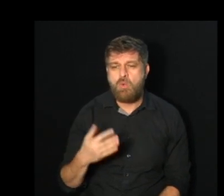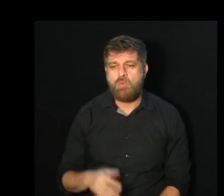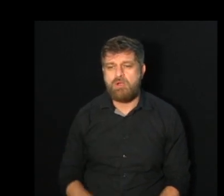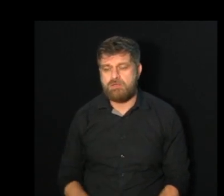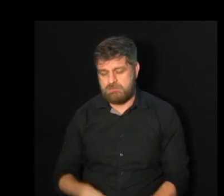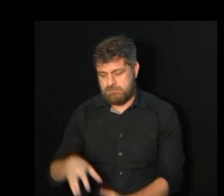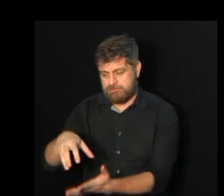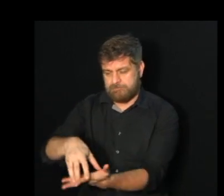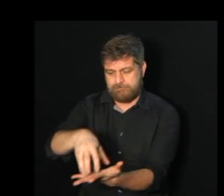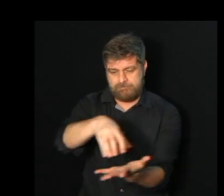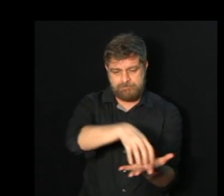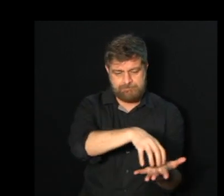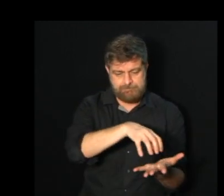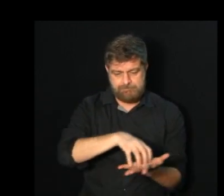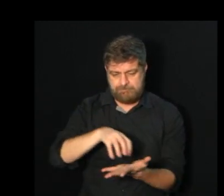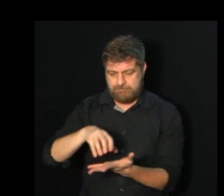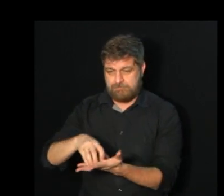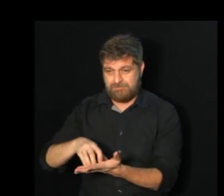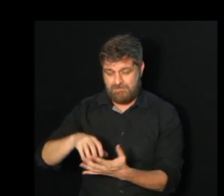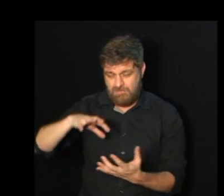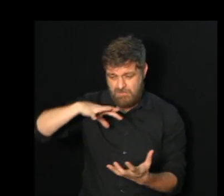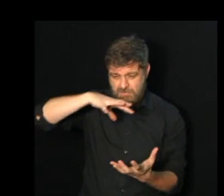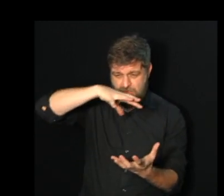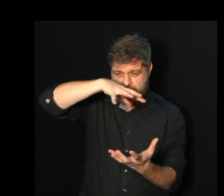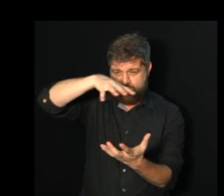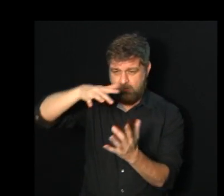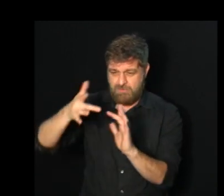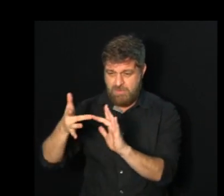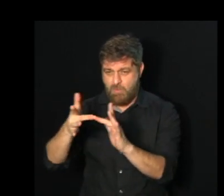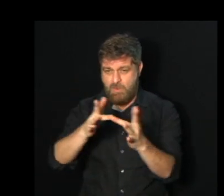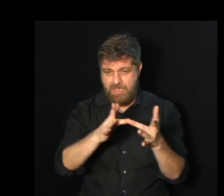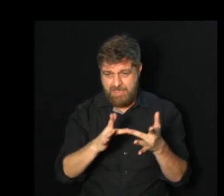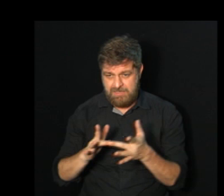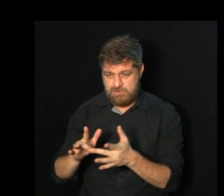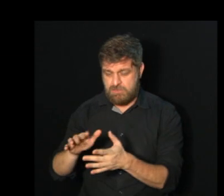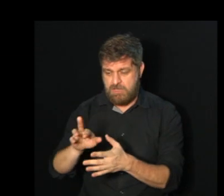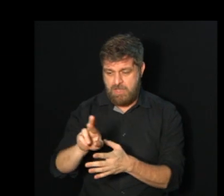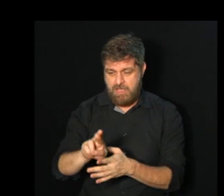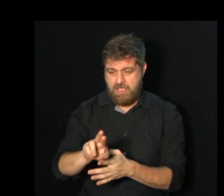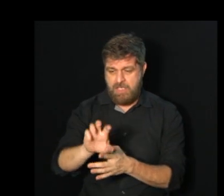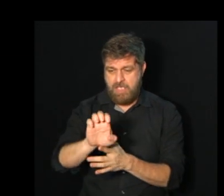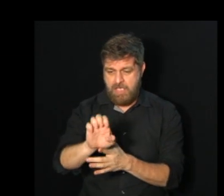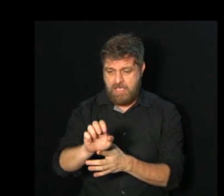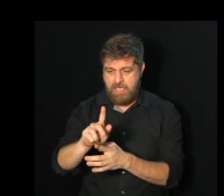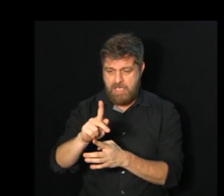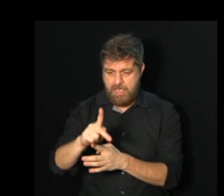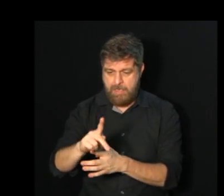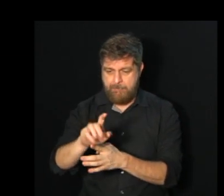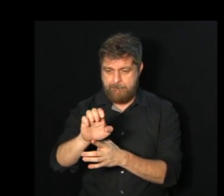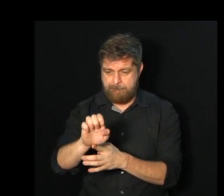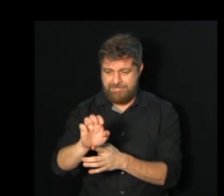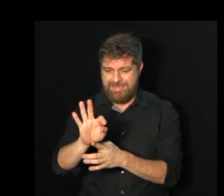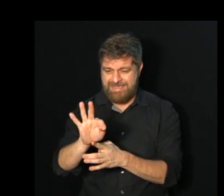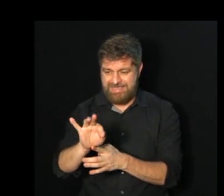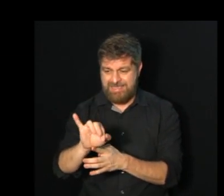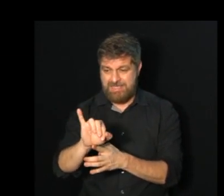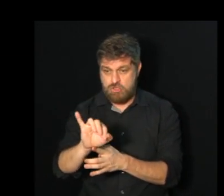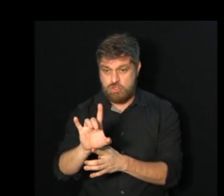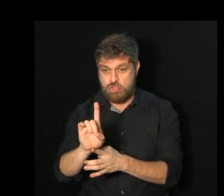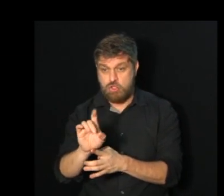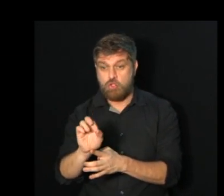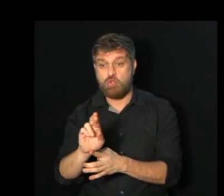repetidoras nós temos nessa rede mundial, que é chamado Brandmister, que administra. Nós temos quase